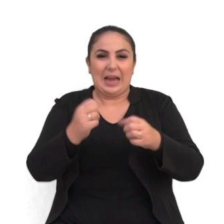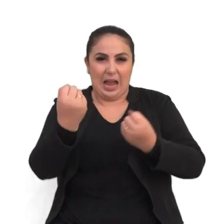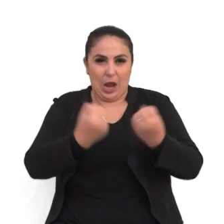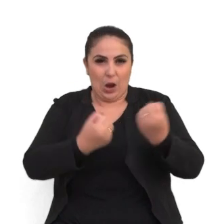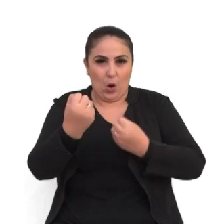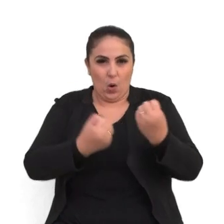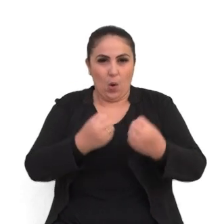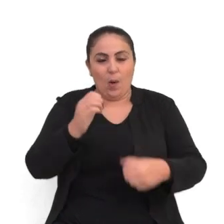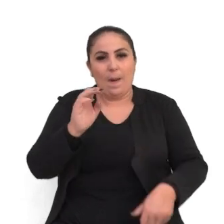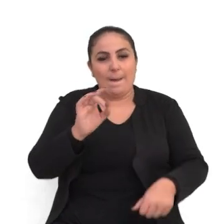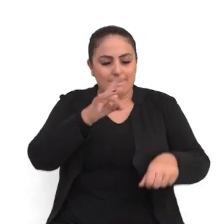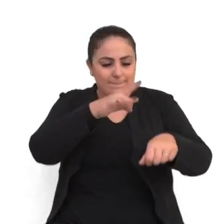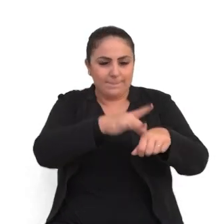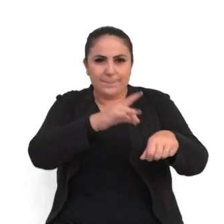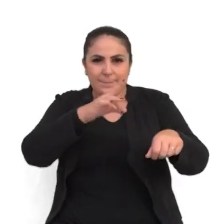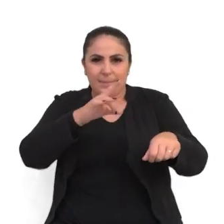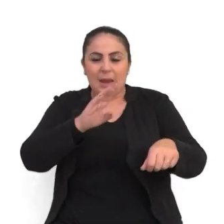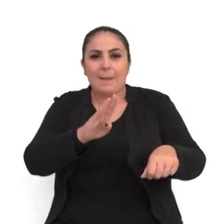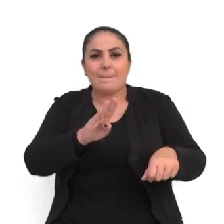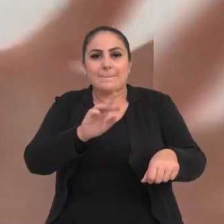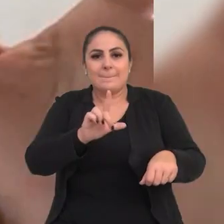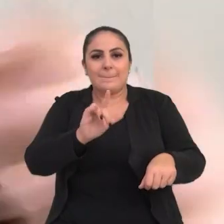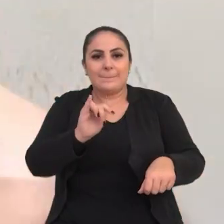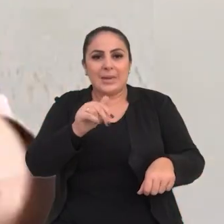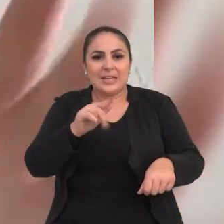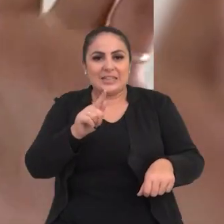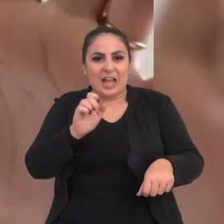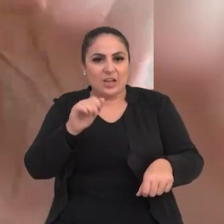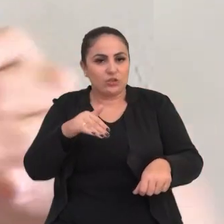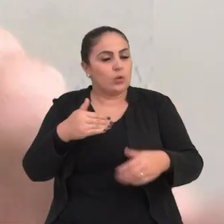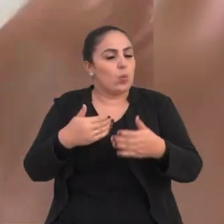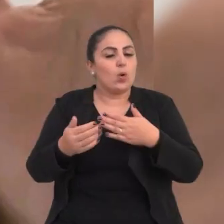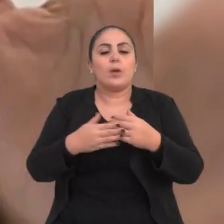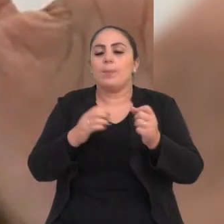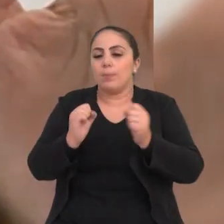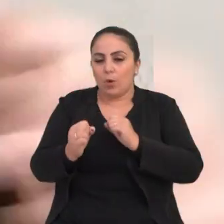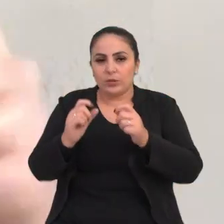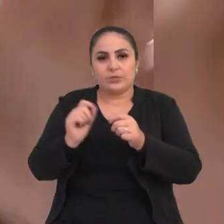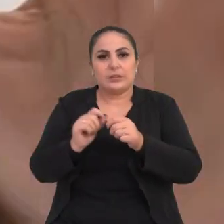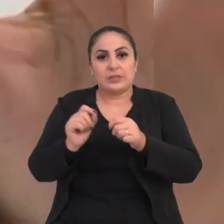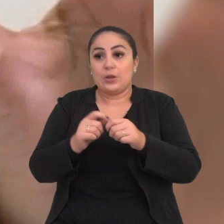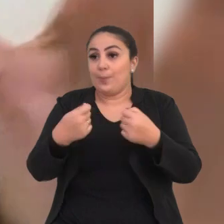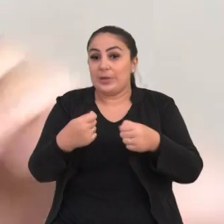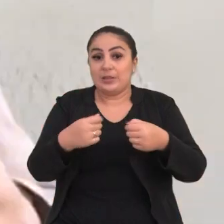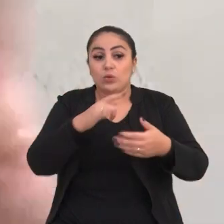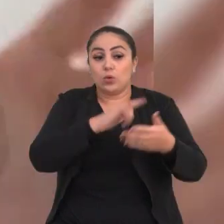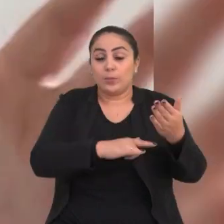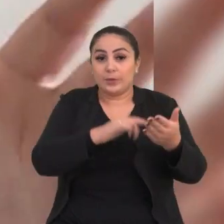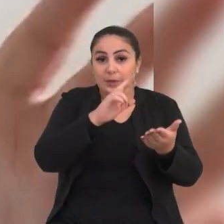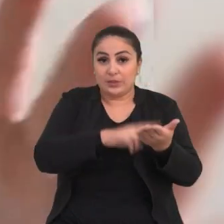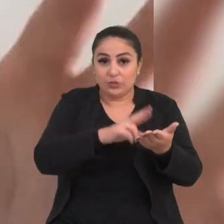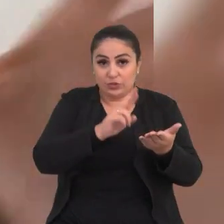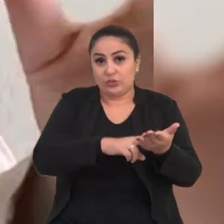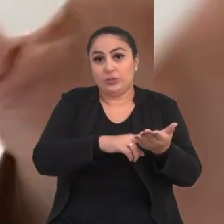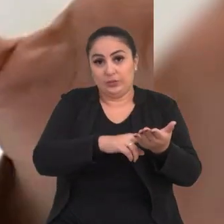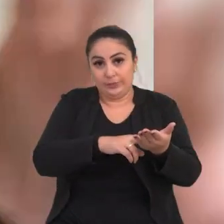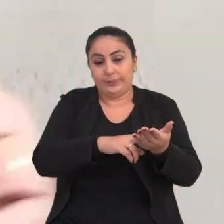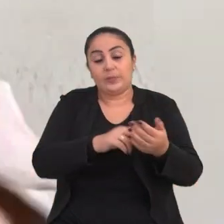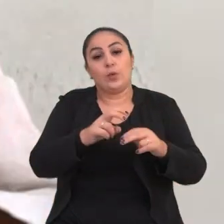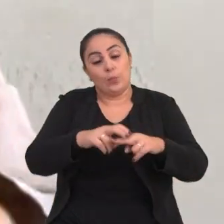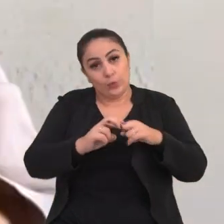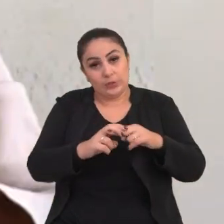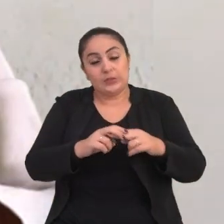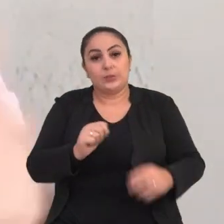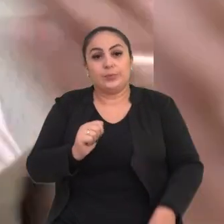de veículos. Qualquer um pode, então, fazer, não é exigido qualquer outro documento e autorização para o registro de